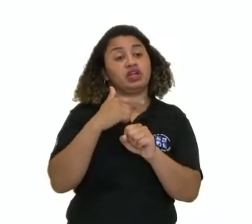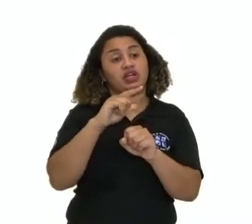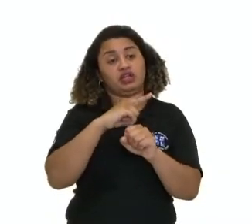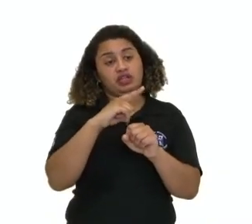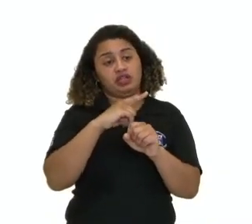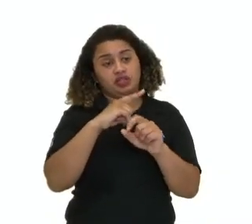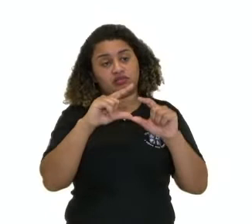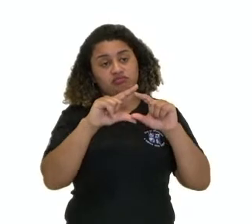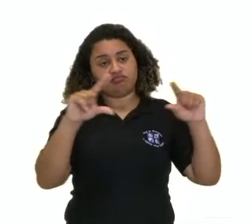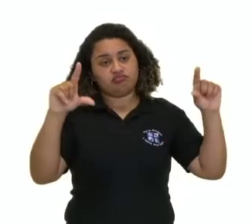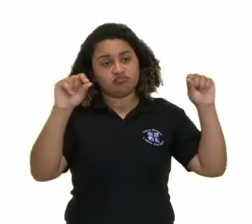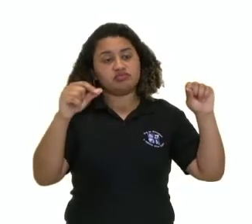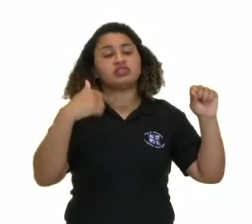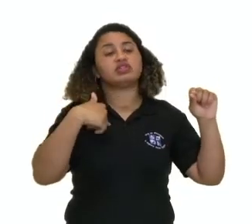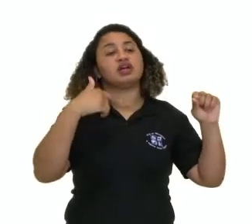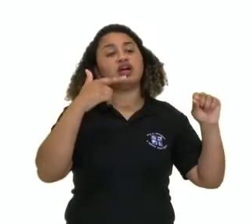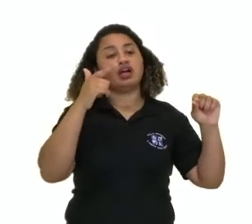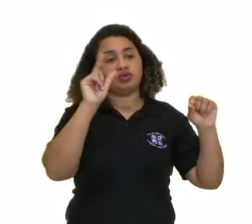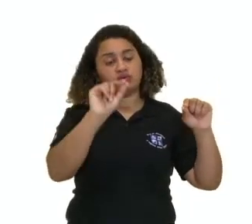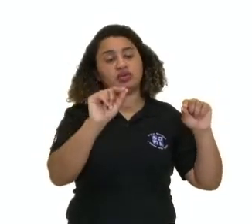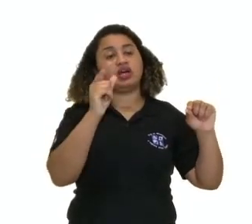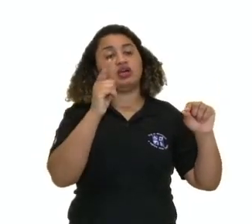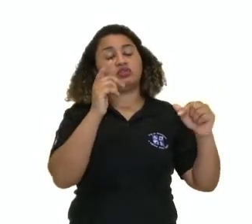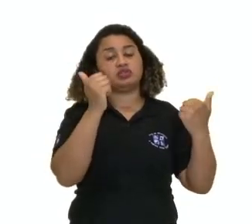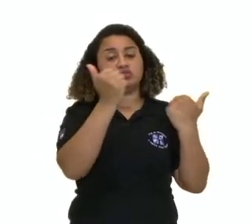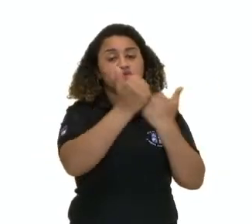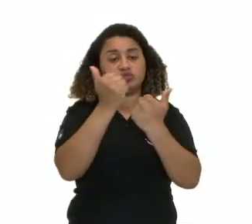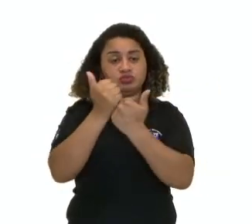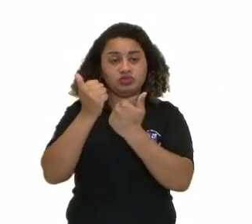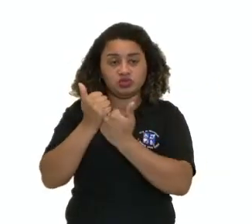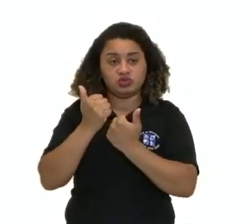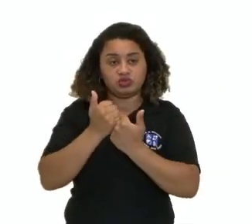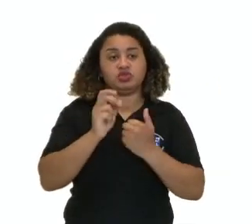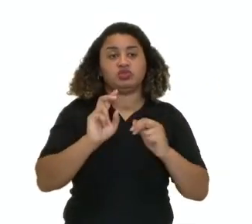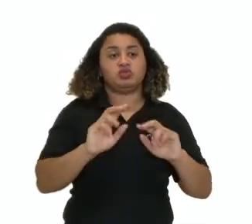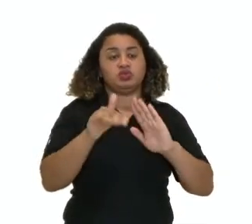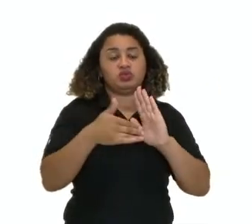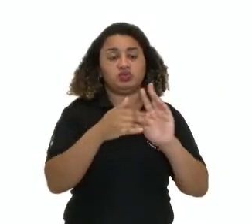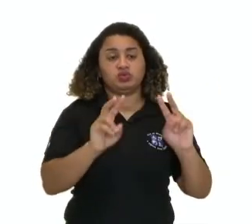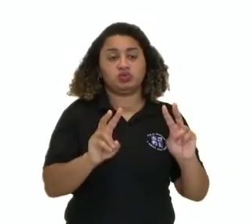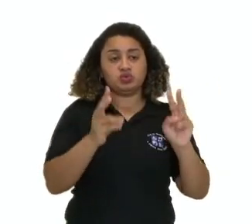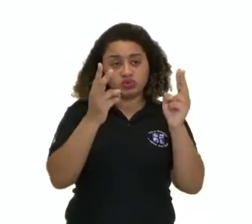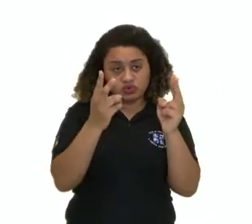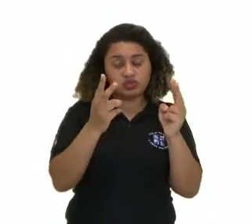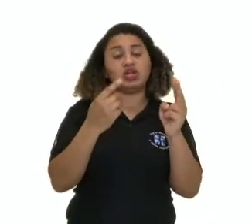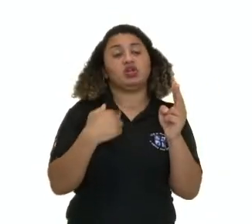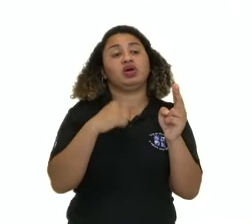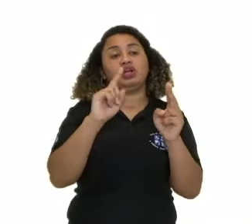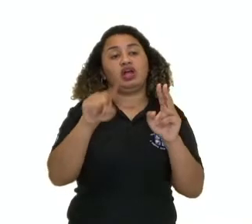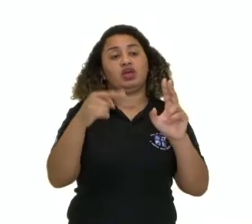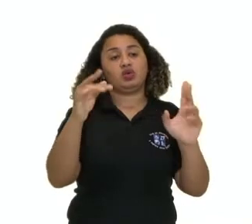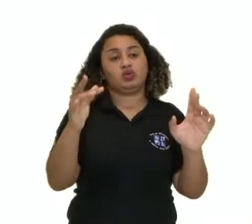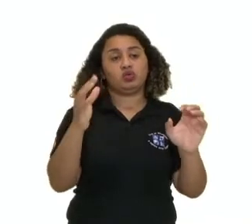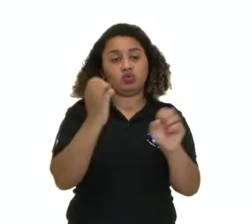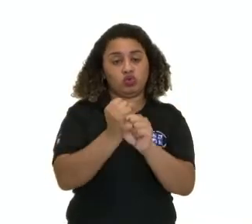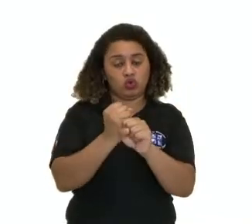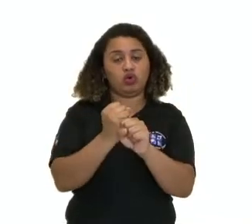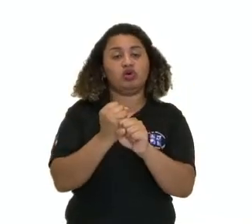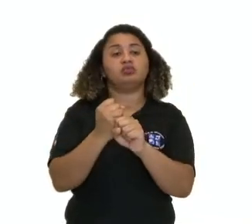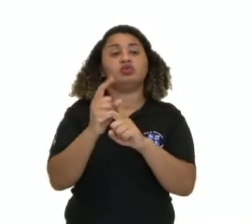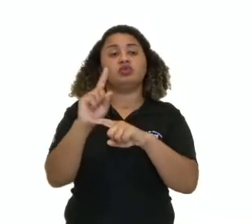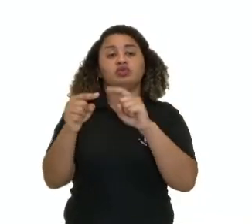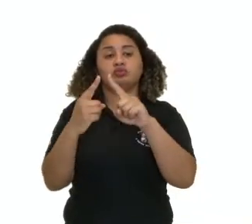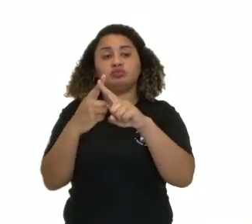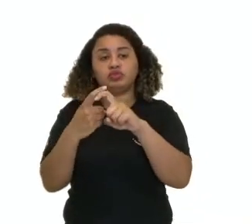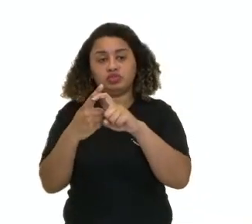soma, SN é igual a 1 mais AN vezes N por 2. Substituindo, sabemos que